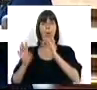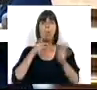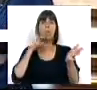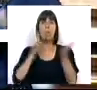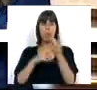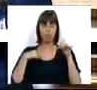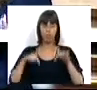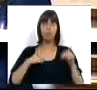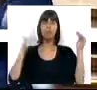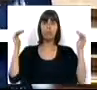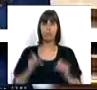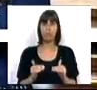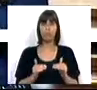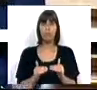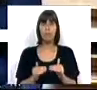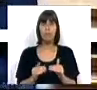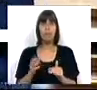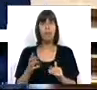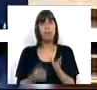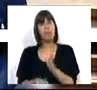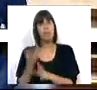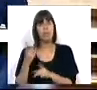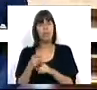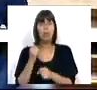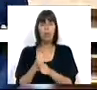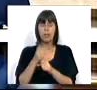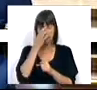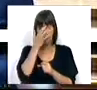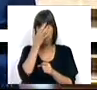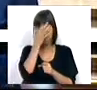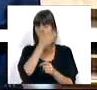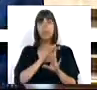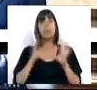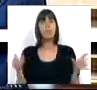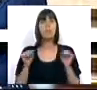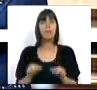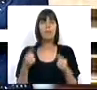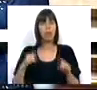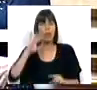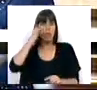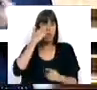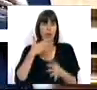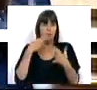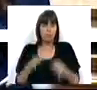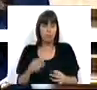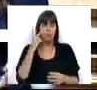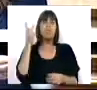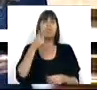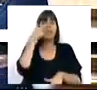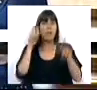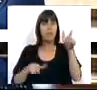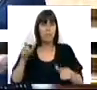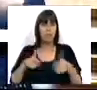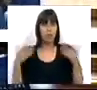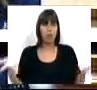nós cá diminuímos ao nível da criação de postos de trabalho. E, portanto, isto tem repercussão concreta sobre a vida das